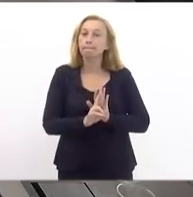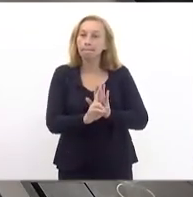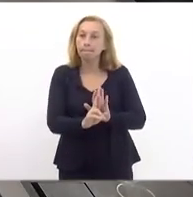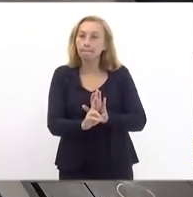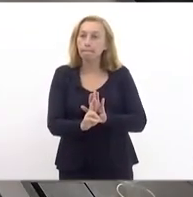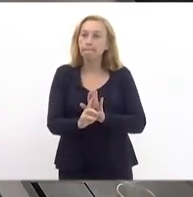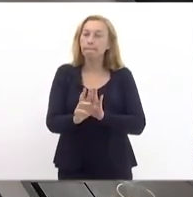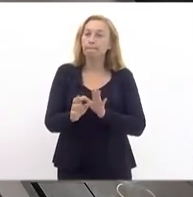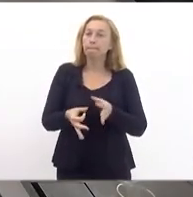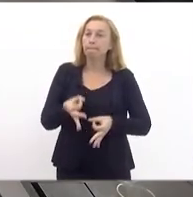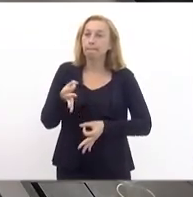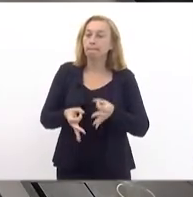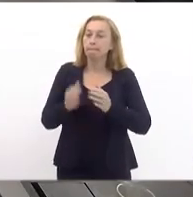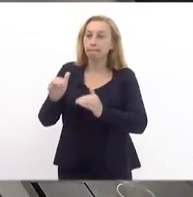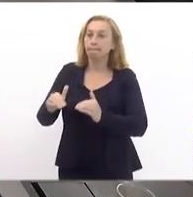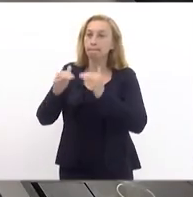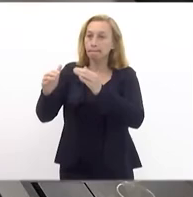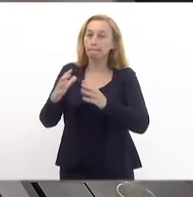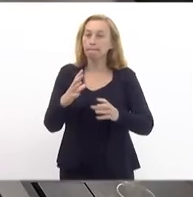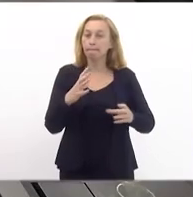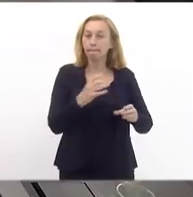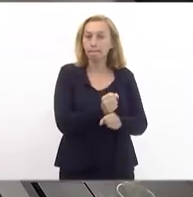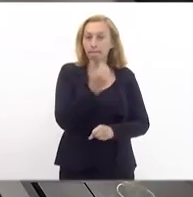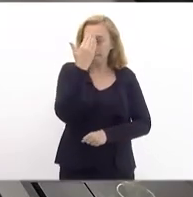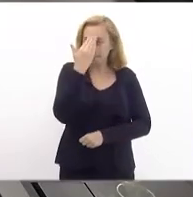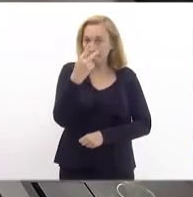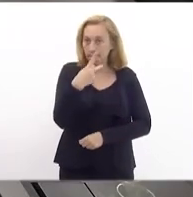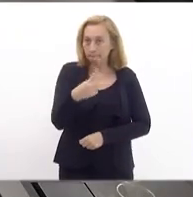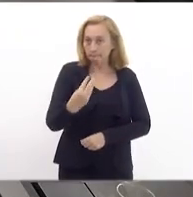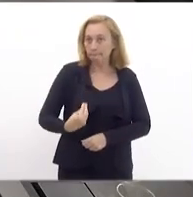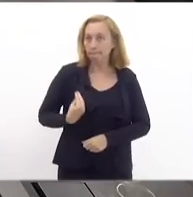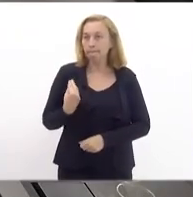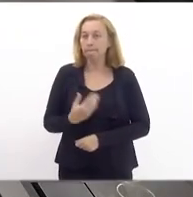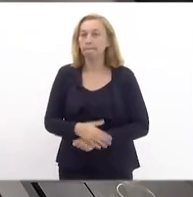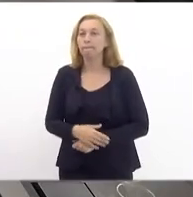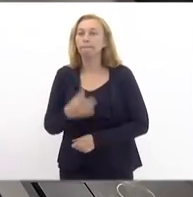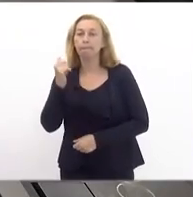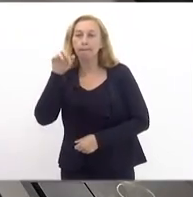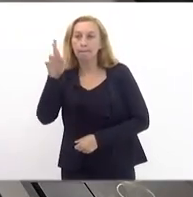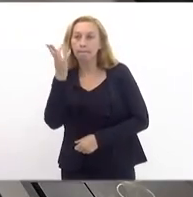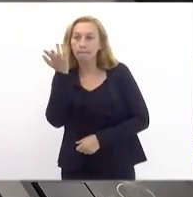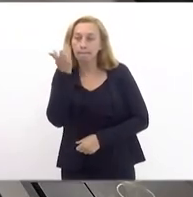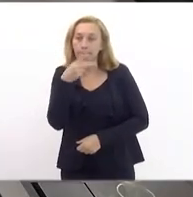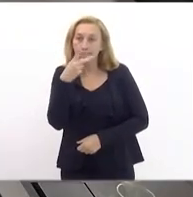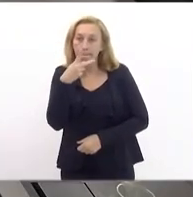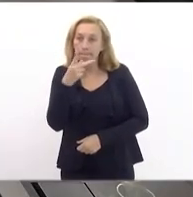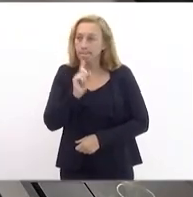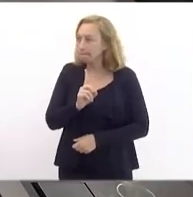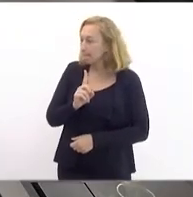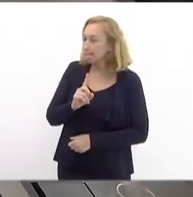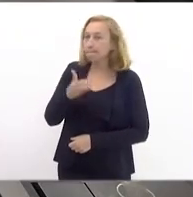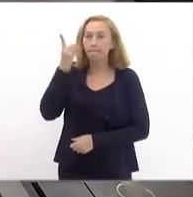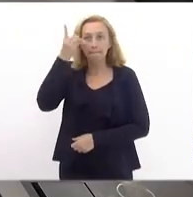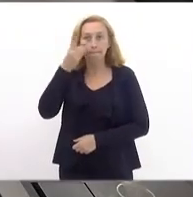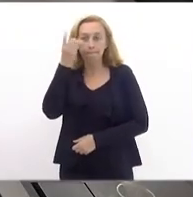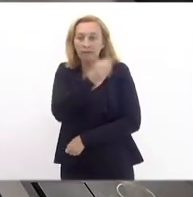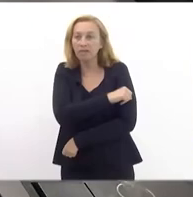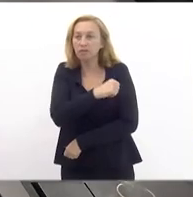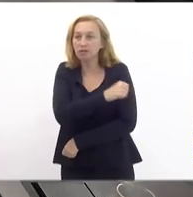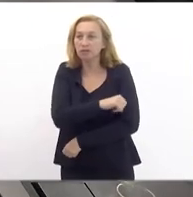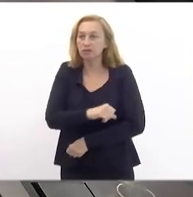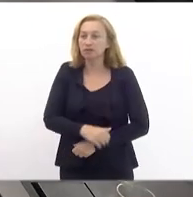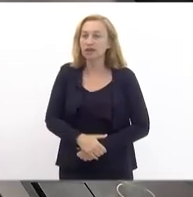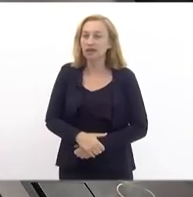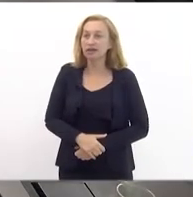de Contas. Muito obrigado pela presença de vocês. E o Marco, ele quer fazer algumas considerações? Não, não. Deputada Rejane, quer